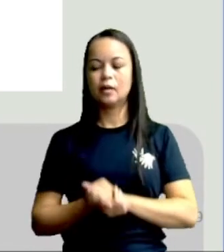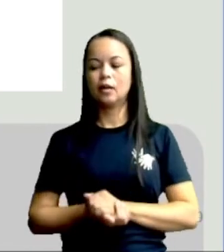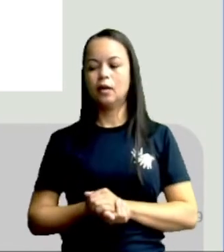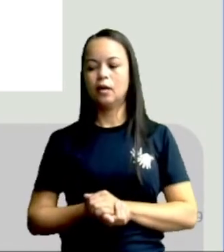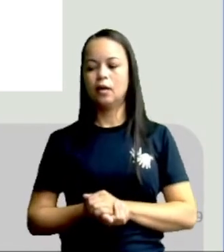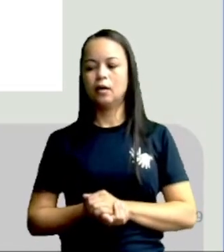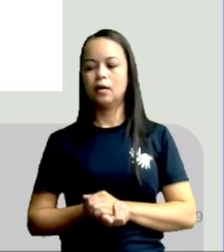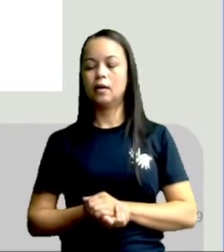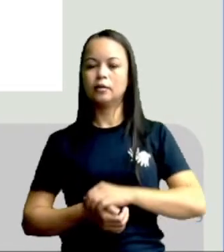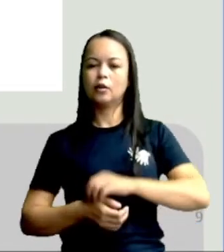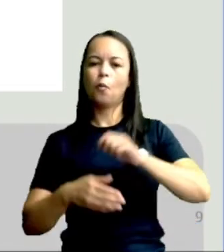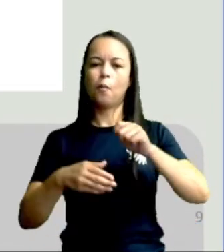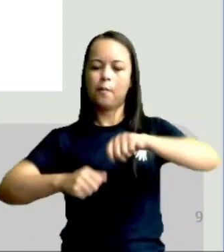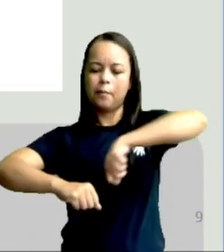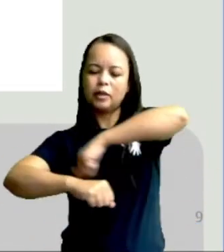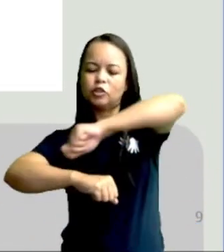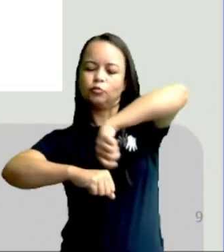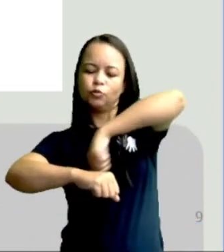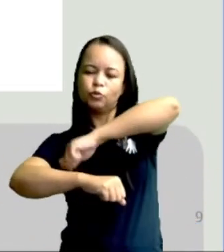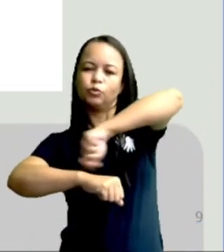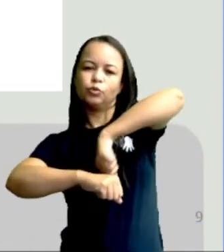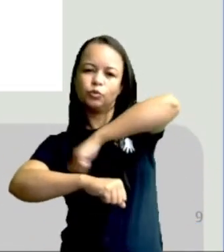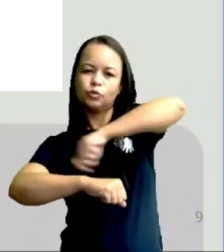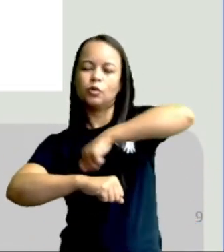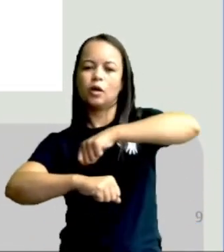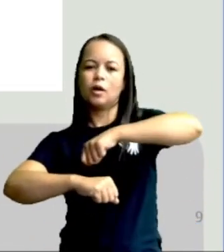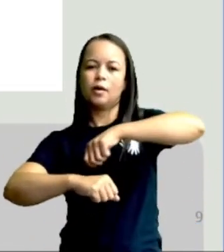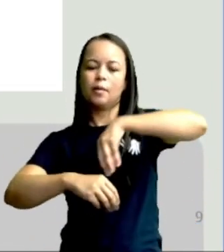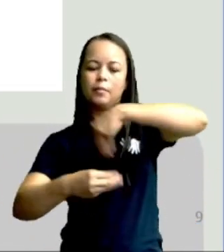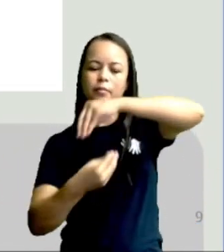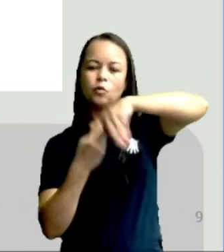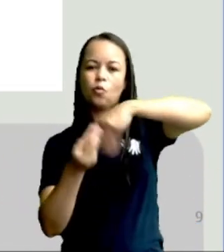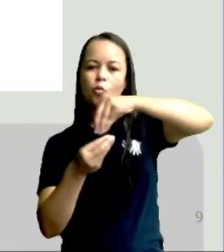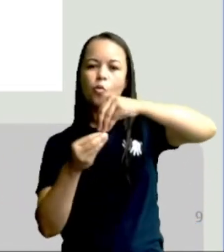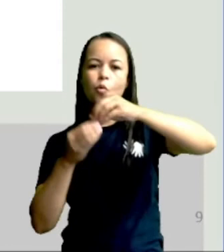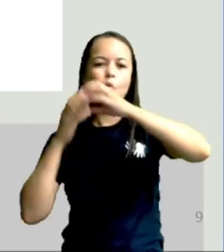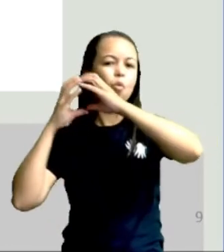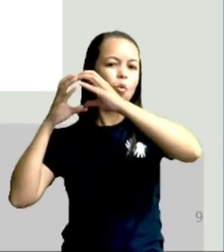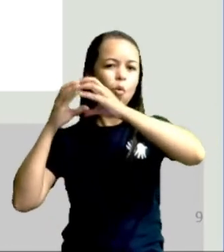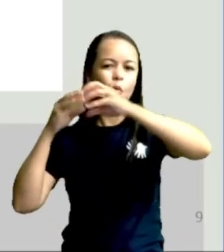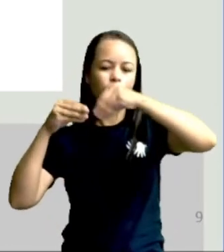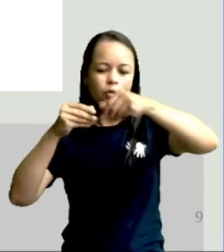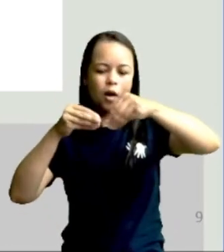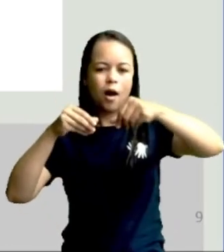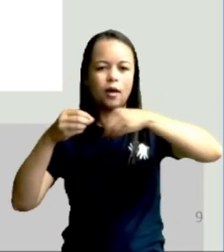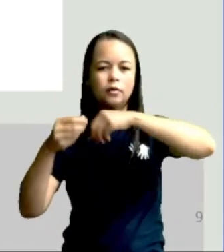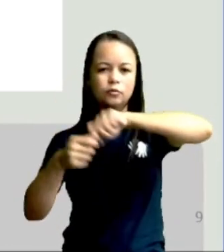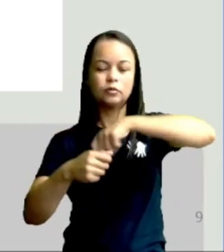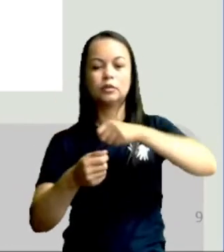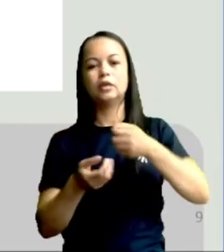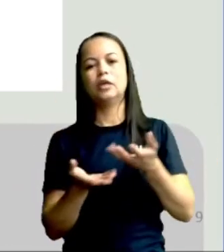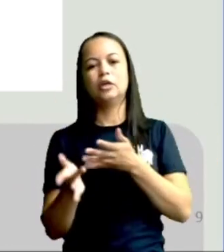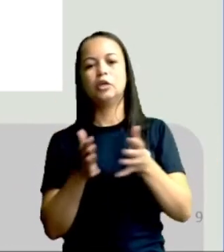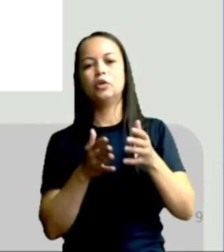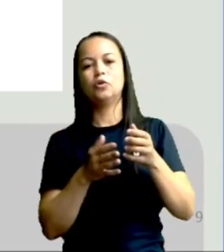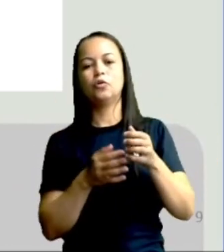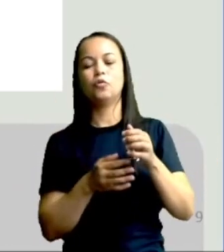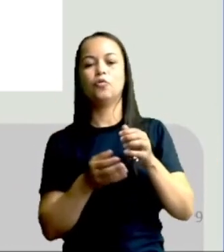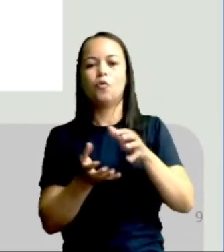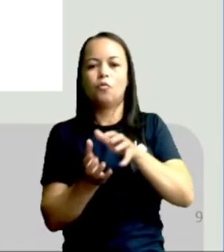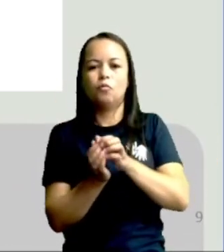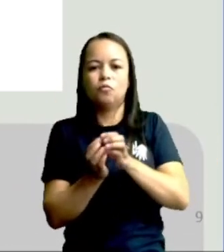também, mexa bem, misture o coco ralado e o fermente,